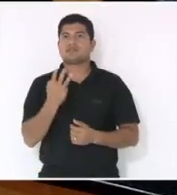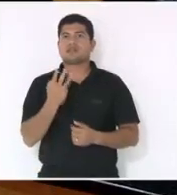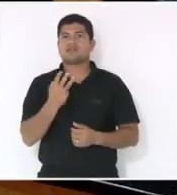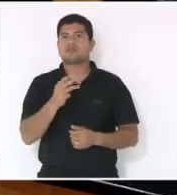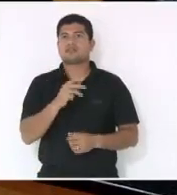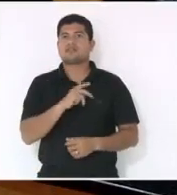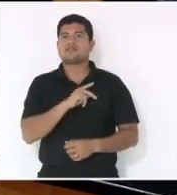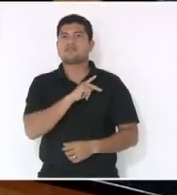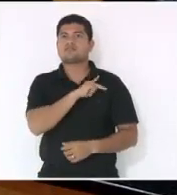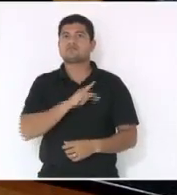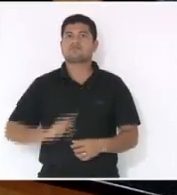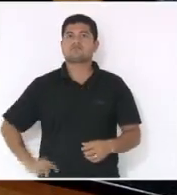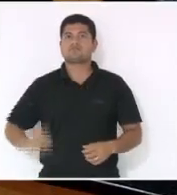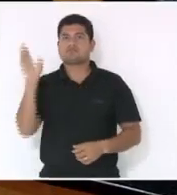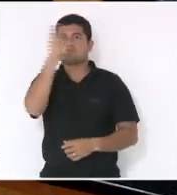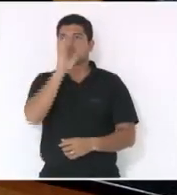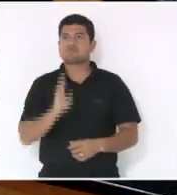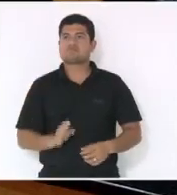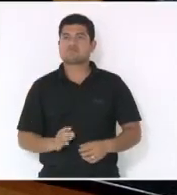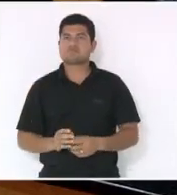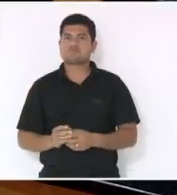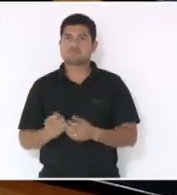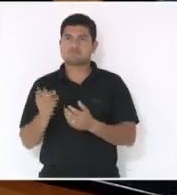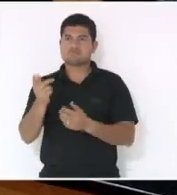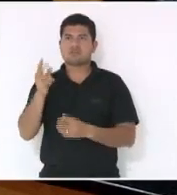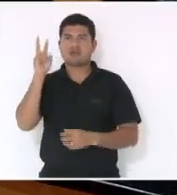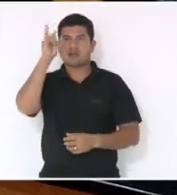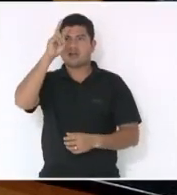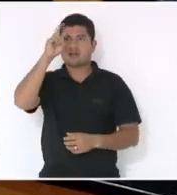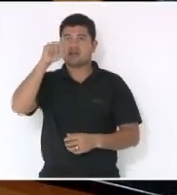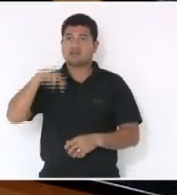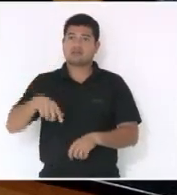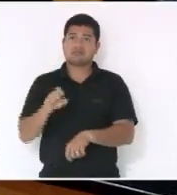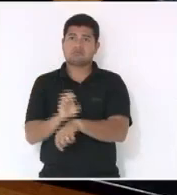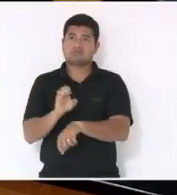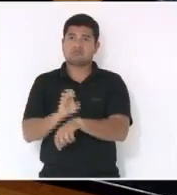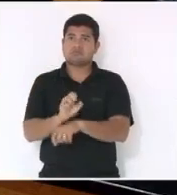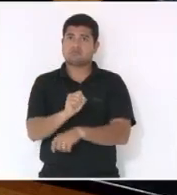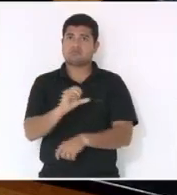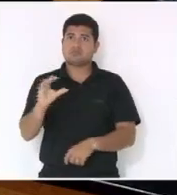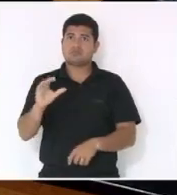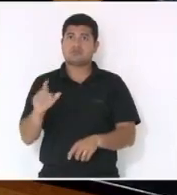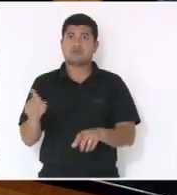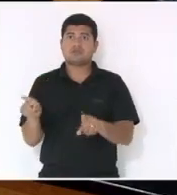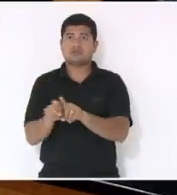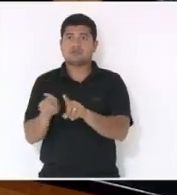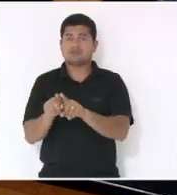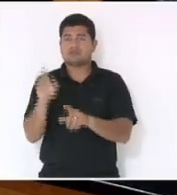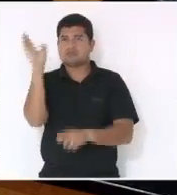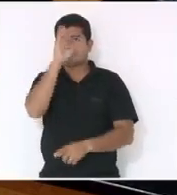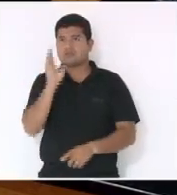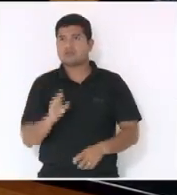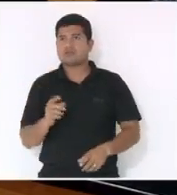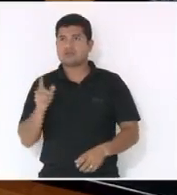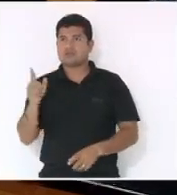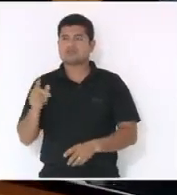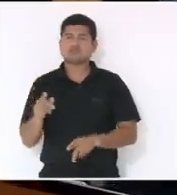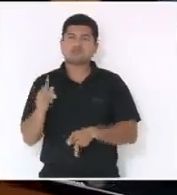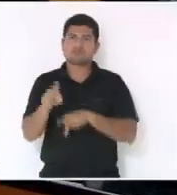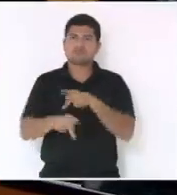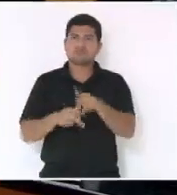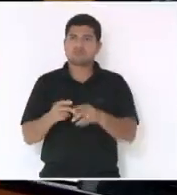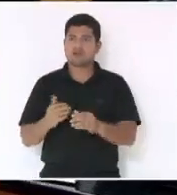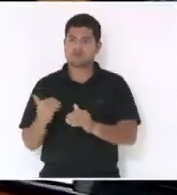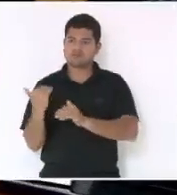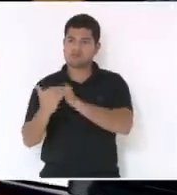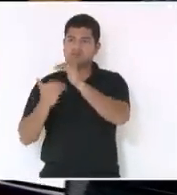fortemente da história de Santa Catarina e do Brasil. Uma cidade hospitaleira, uma cidade que progride,